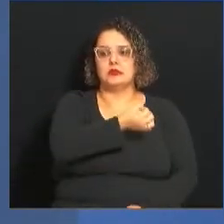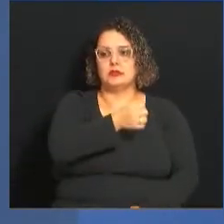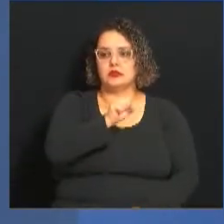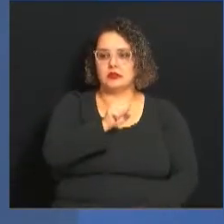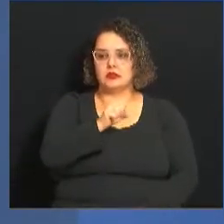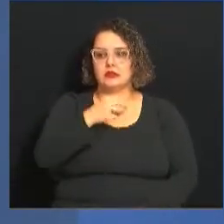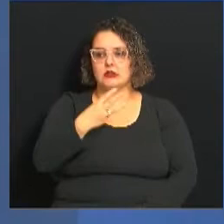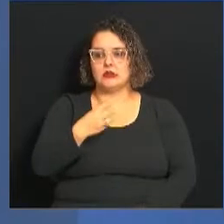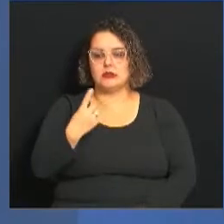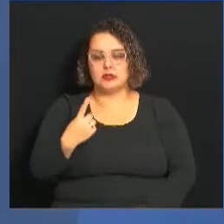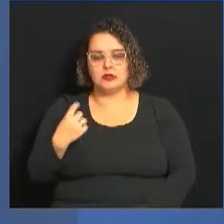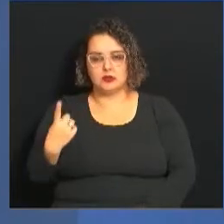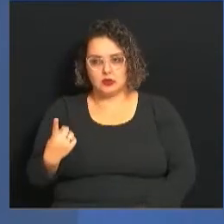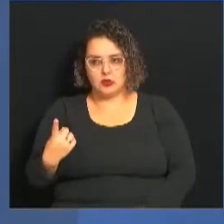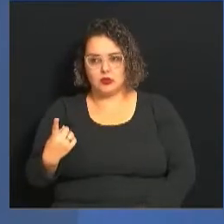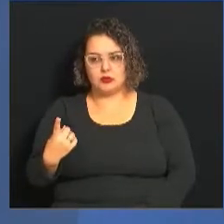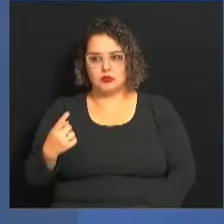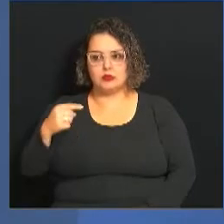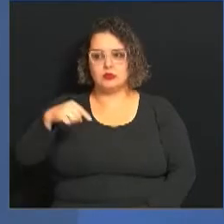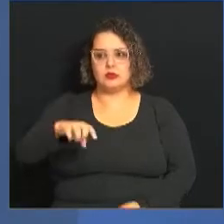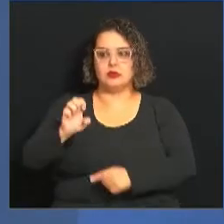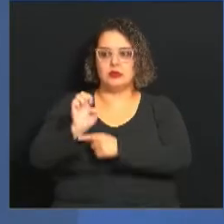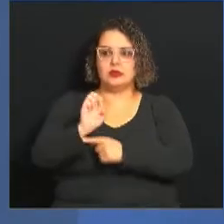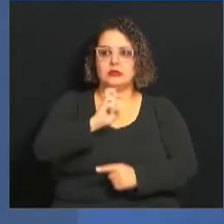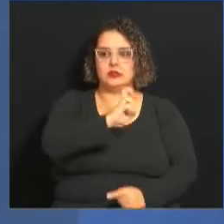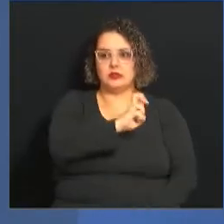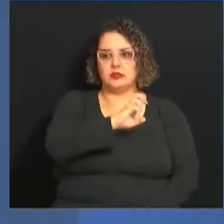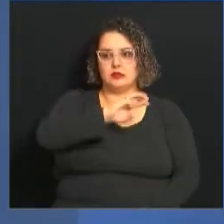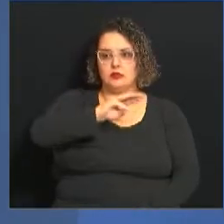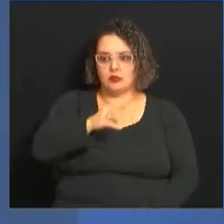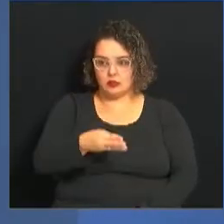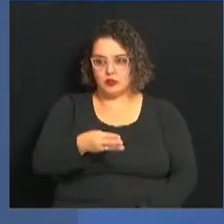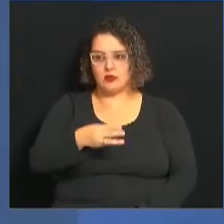168.311. E soma aqui no estado